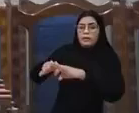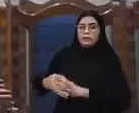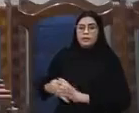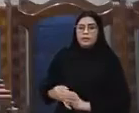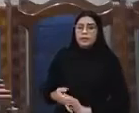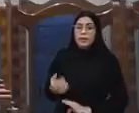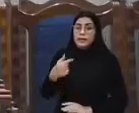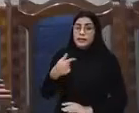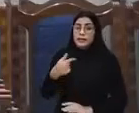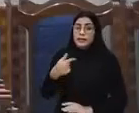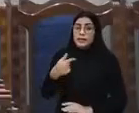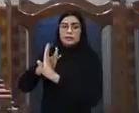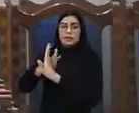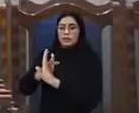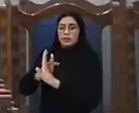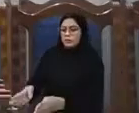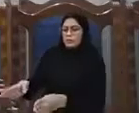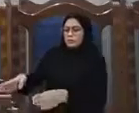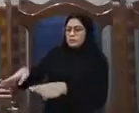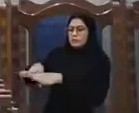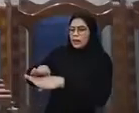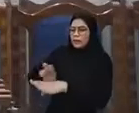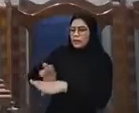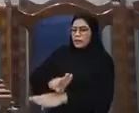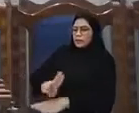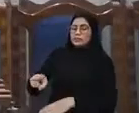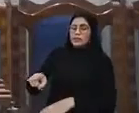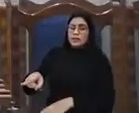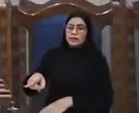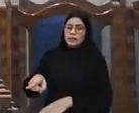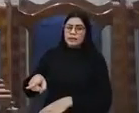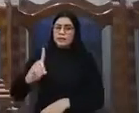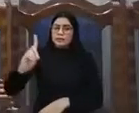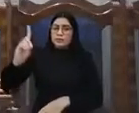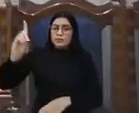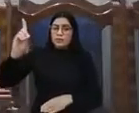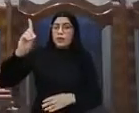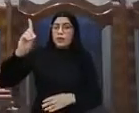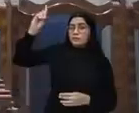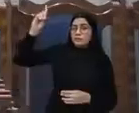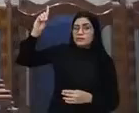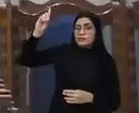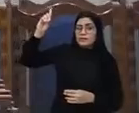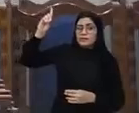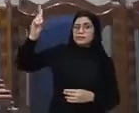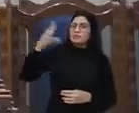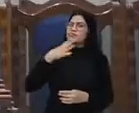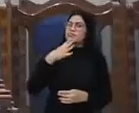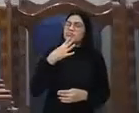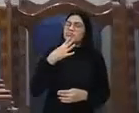está escrito nele: ao Deus não conhecido, ou ao Deus